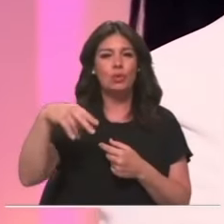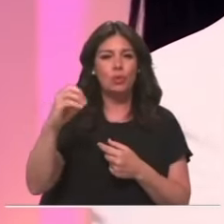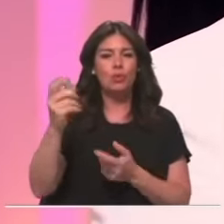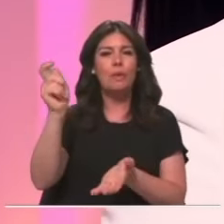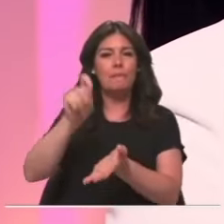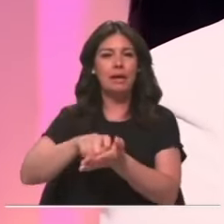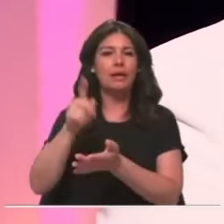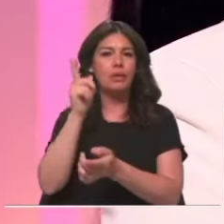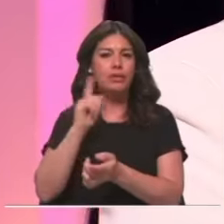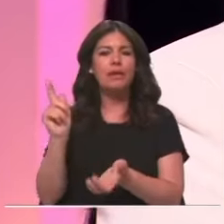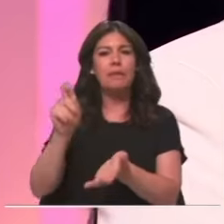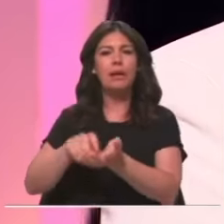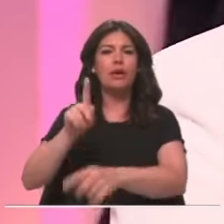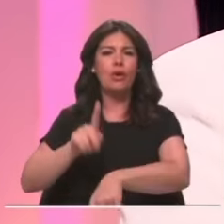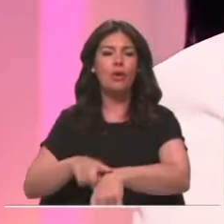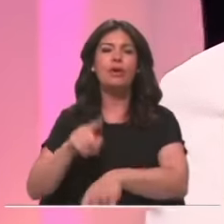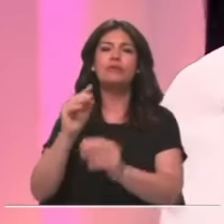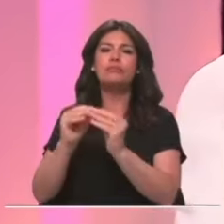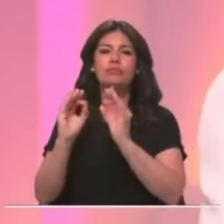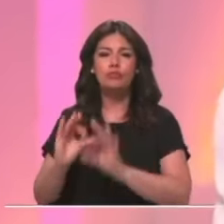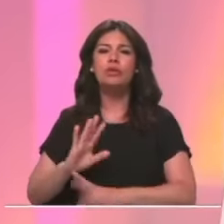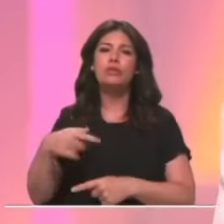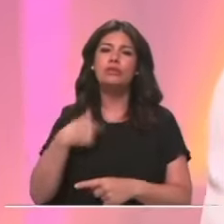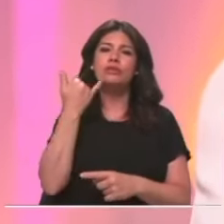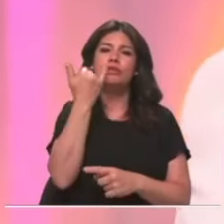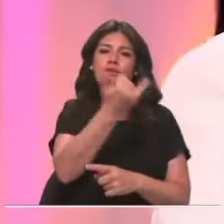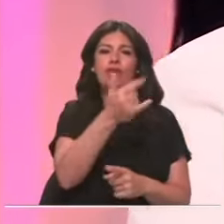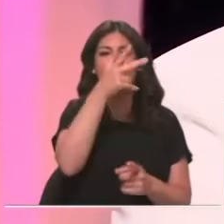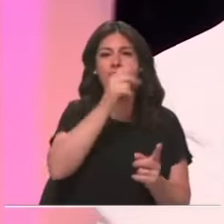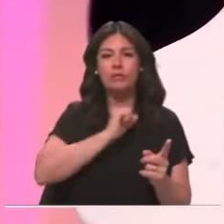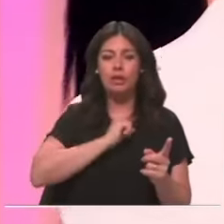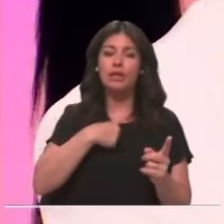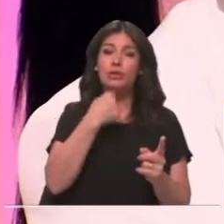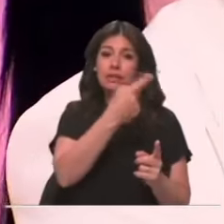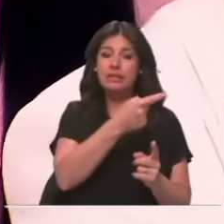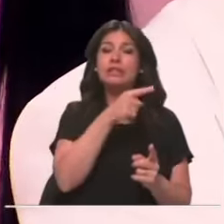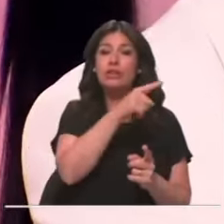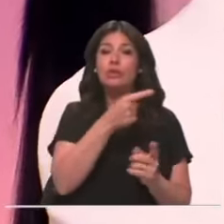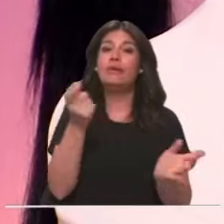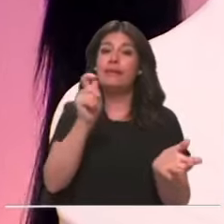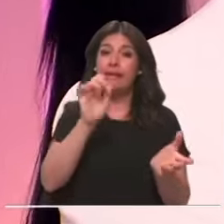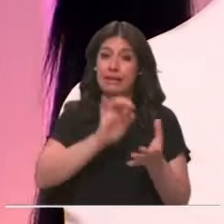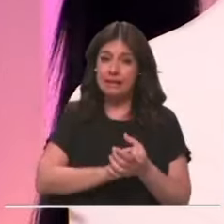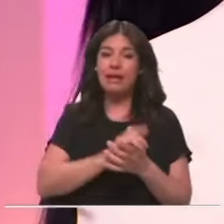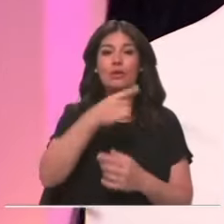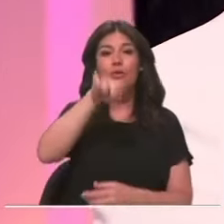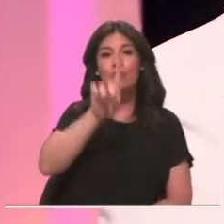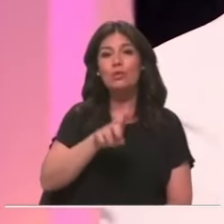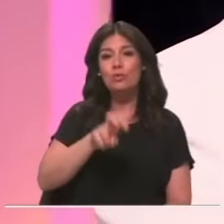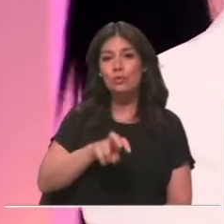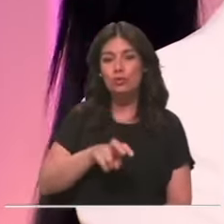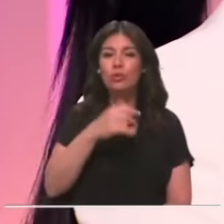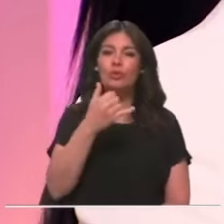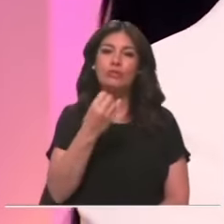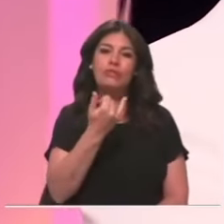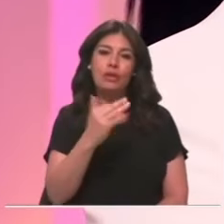marquei o dia Marquei a hora marquei tudo e liguei para o Flávio a dizer olha vais casar no dia 1 de junho de 2024 à